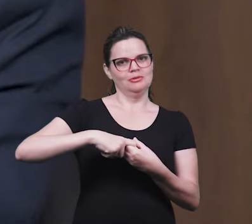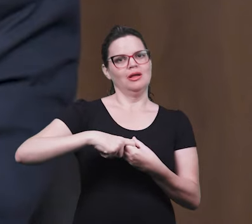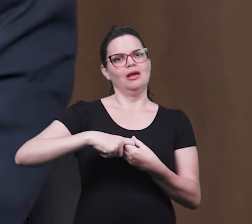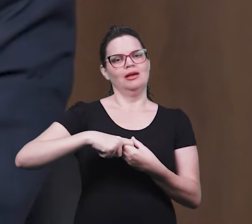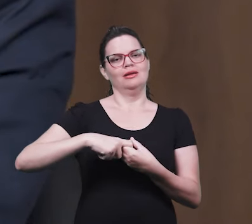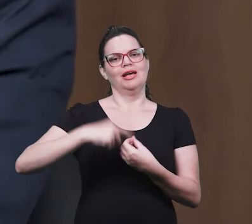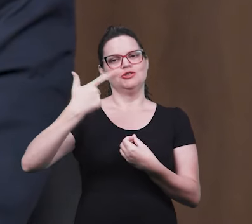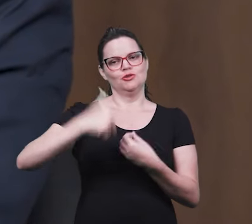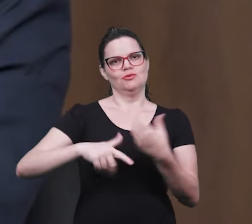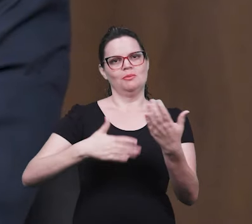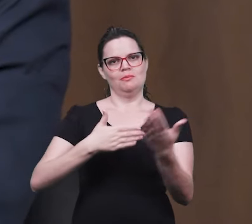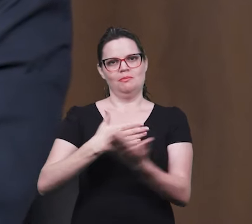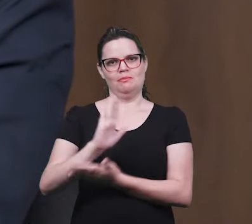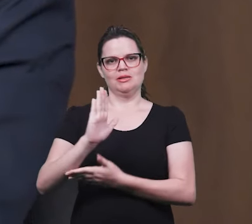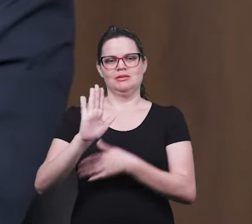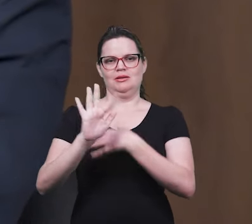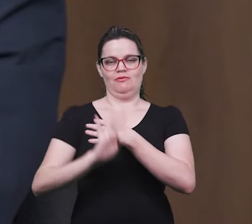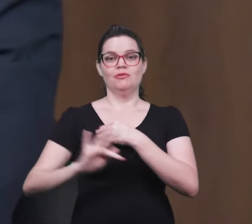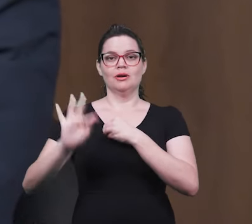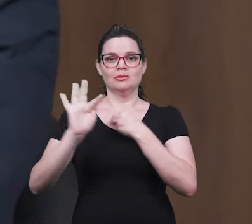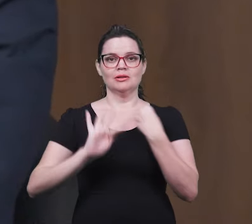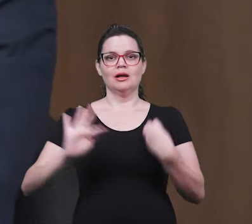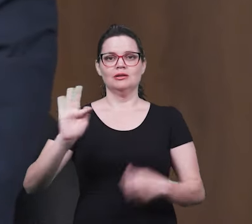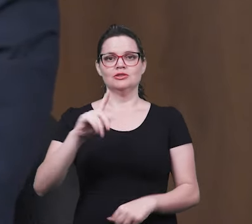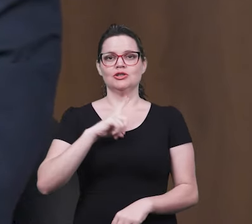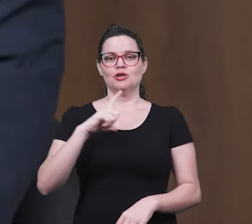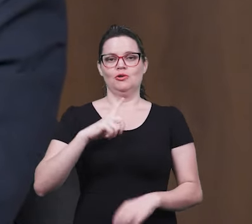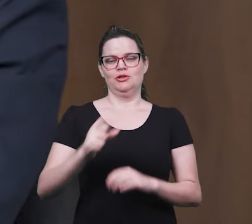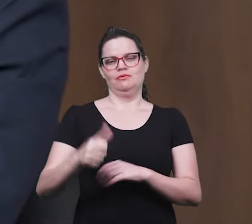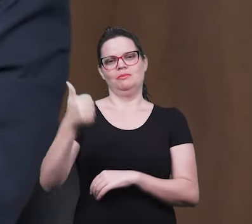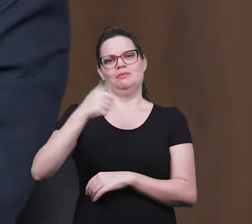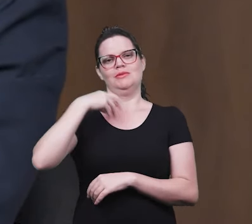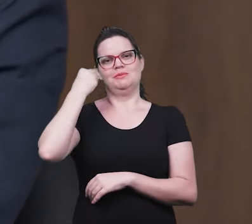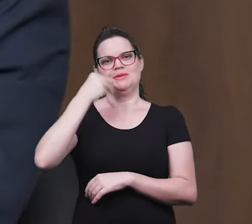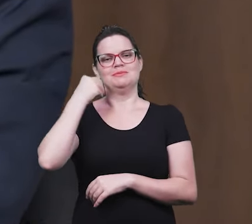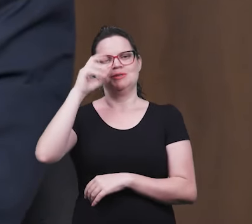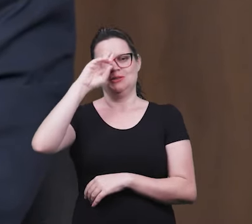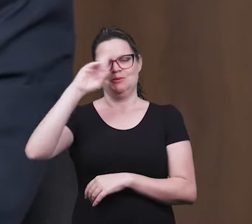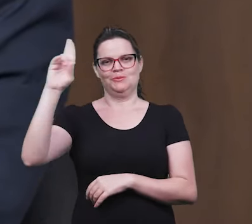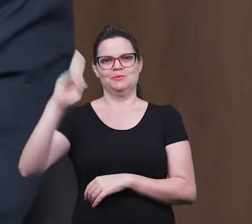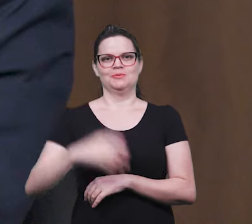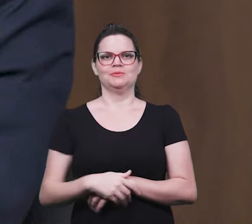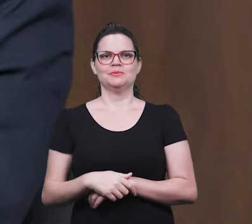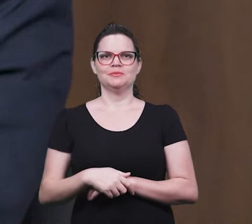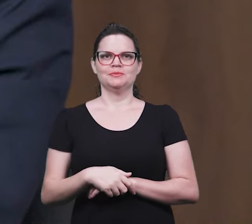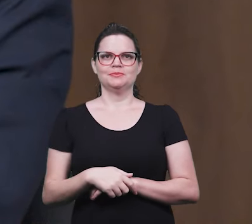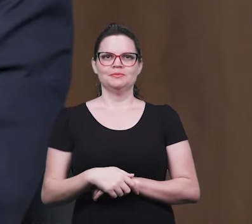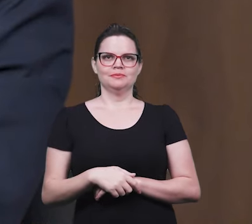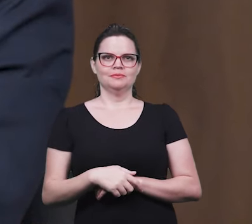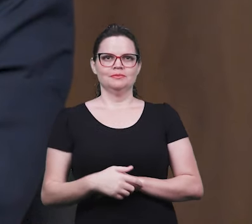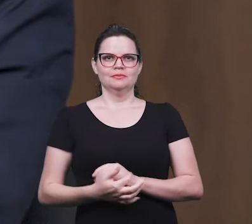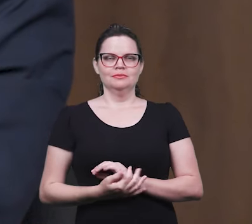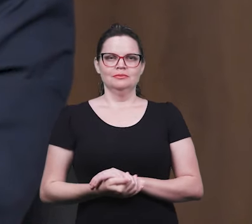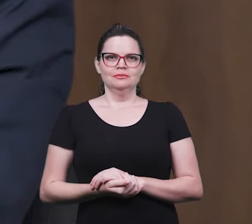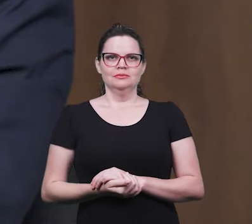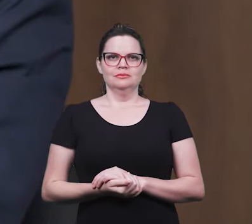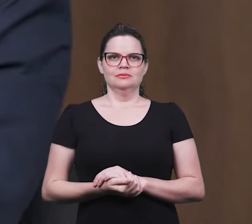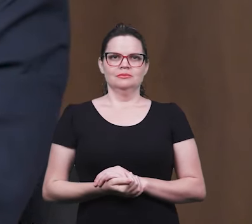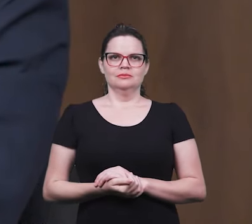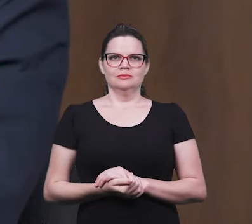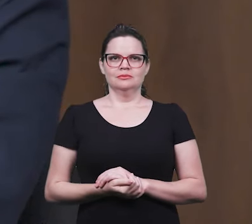faculdade, que eu tive, então, a primeira experiência. E a minha primeira experiência, eu estava começando e tal, eu